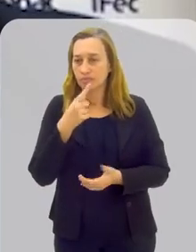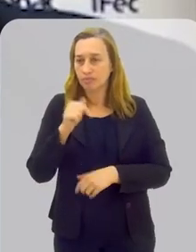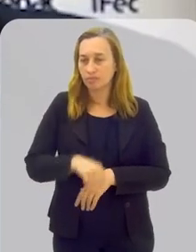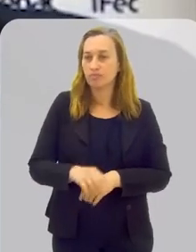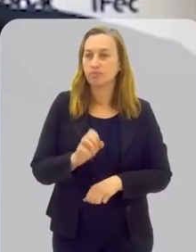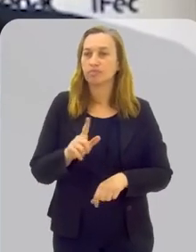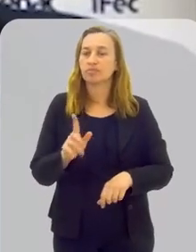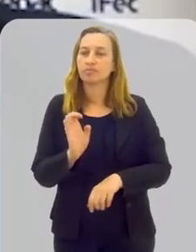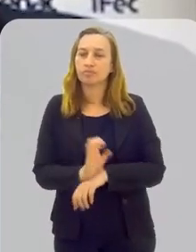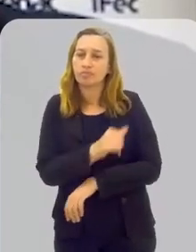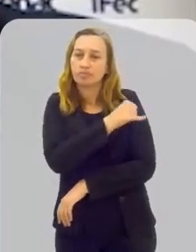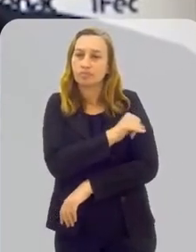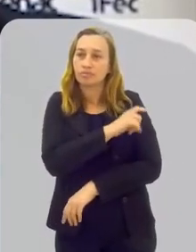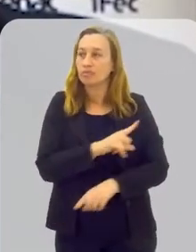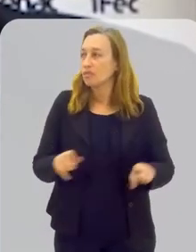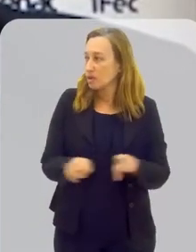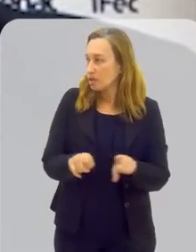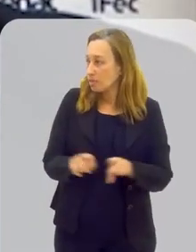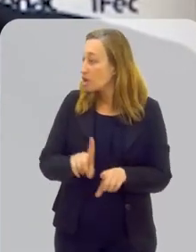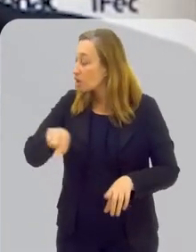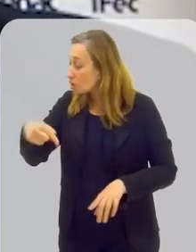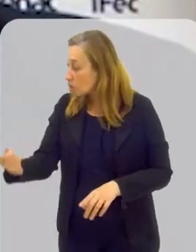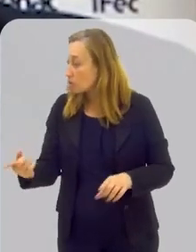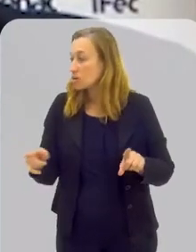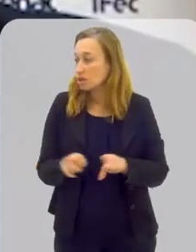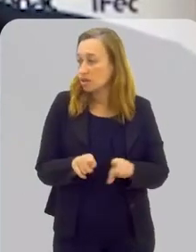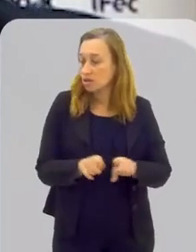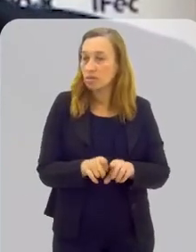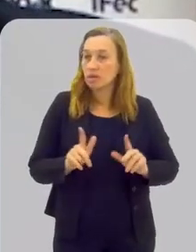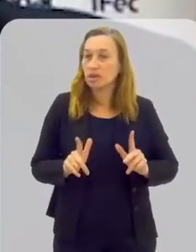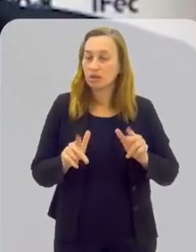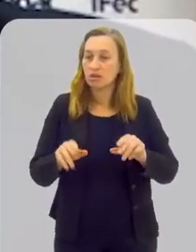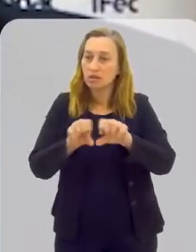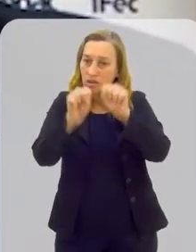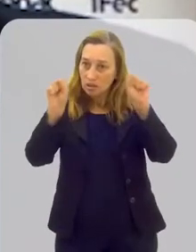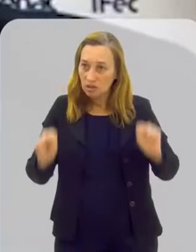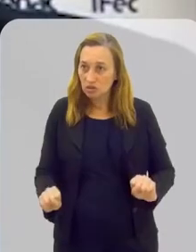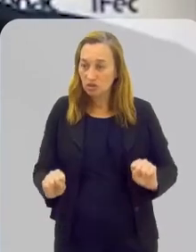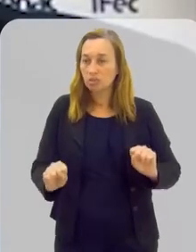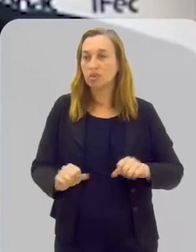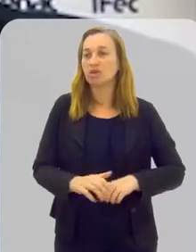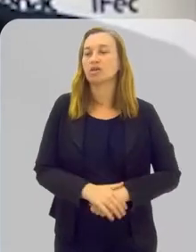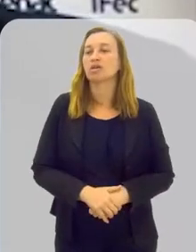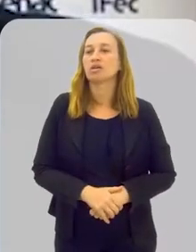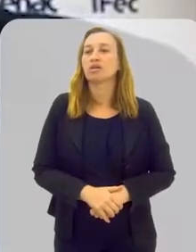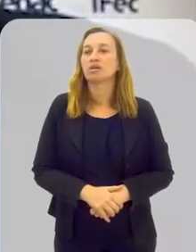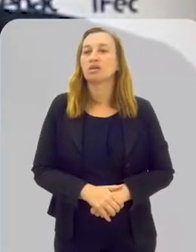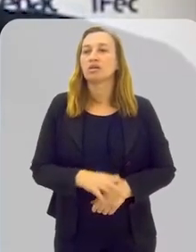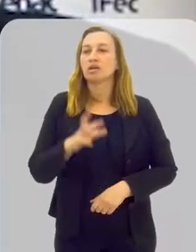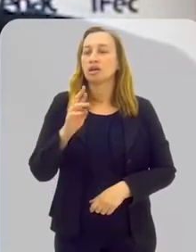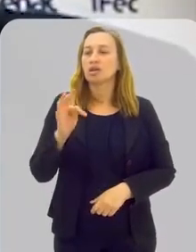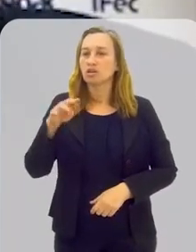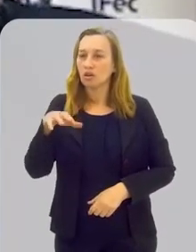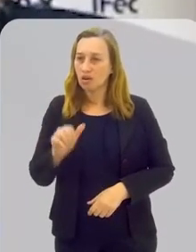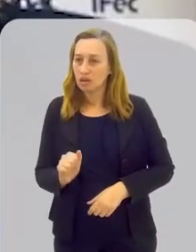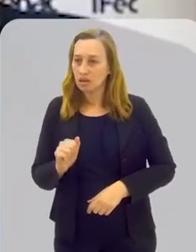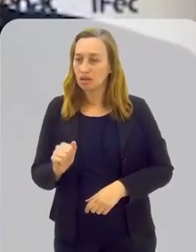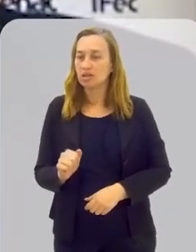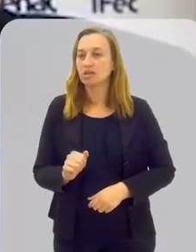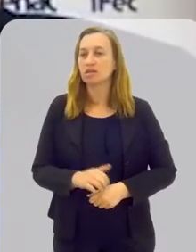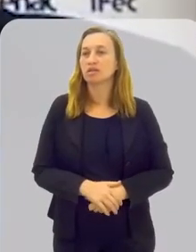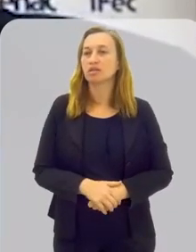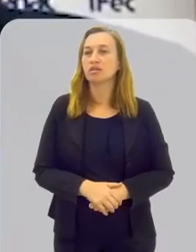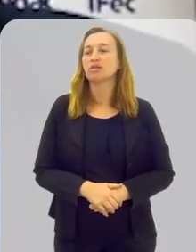final desse mês para para todas as farmácias aqui do Estado também e uma outra máquina também que aí já dentro do mesmo sistema